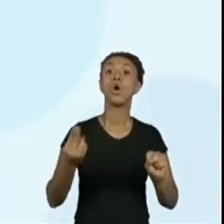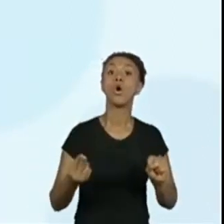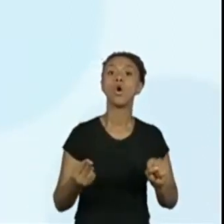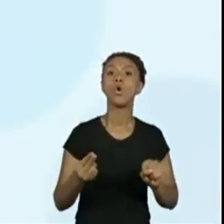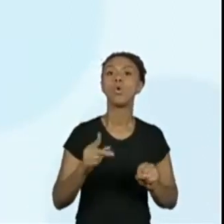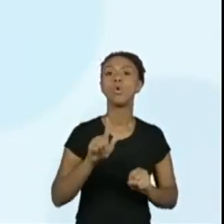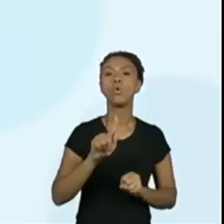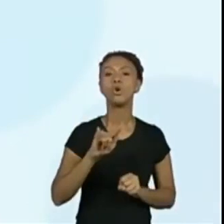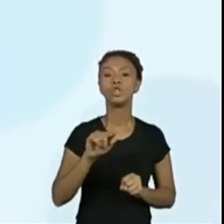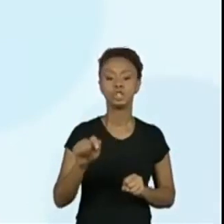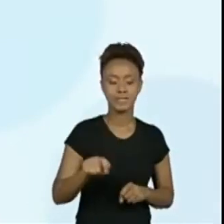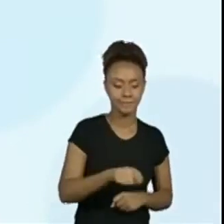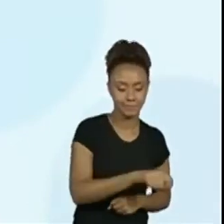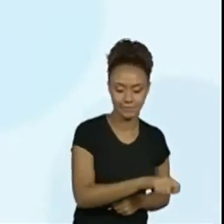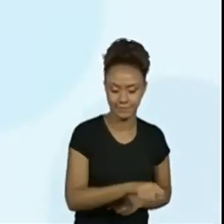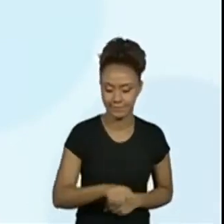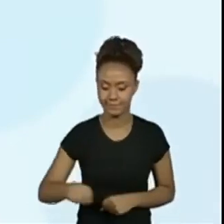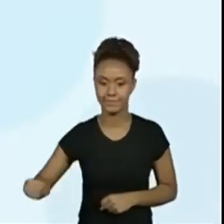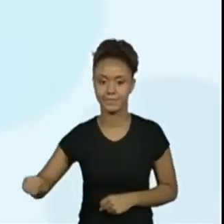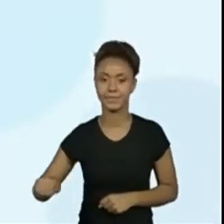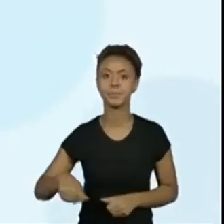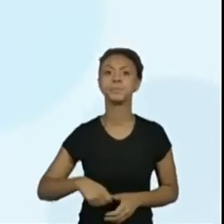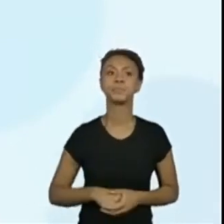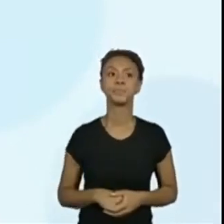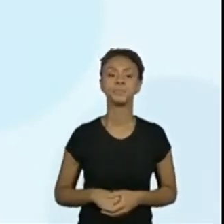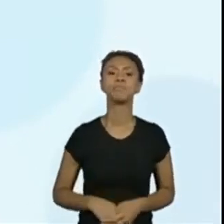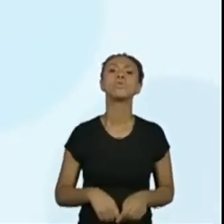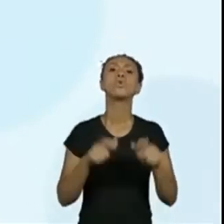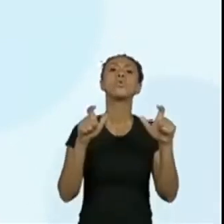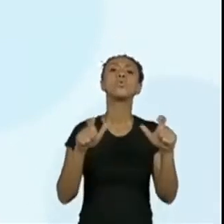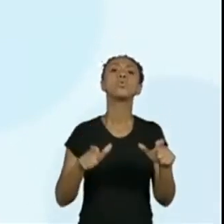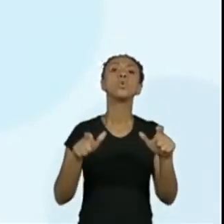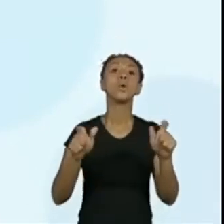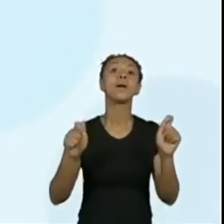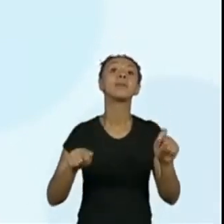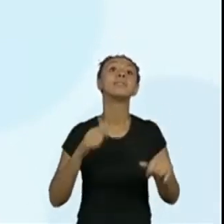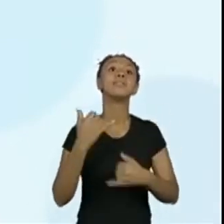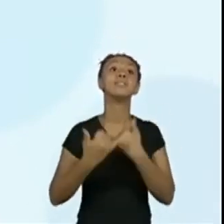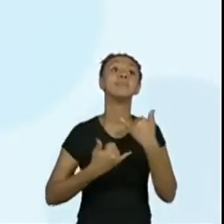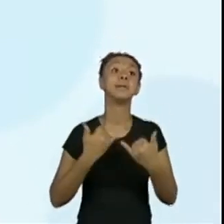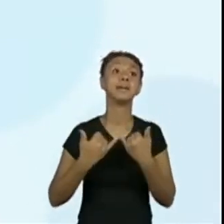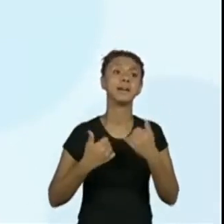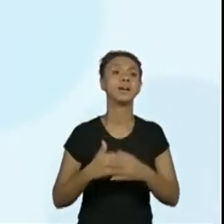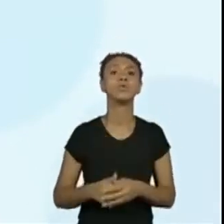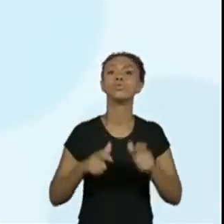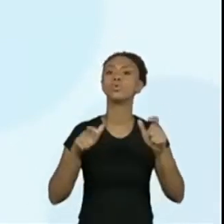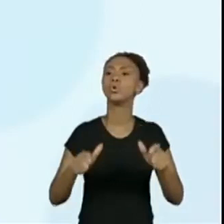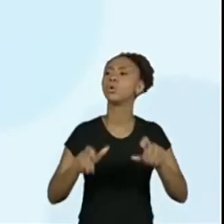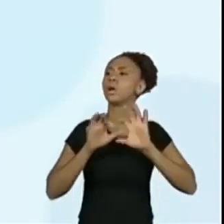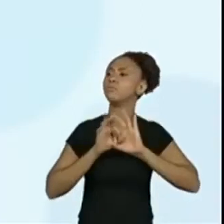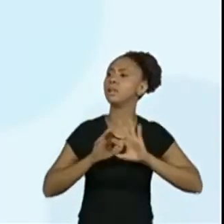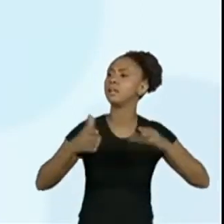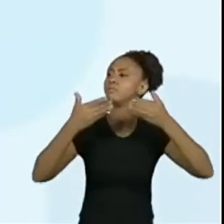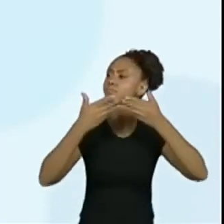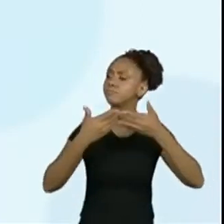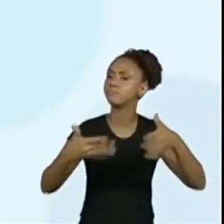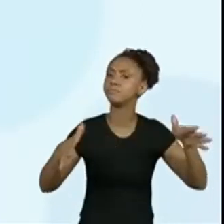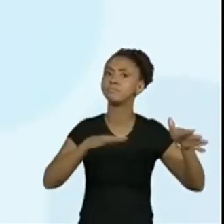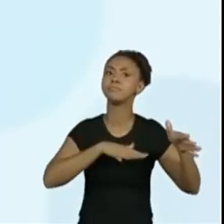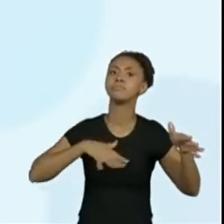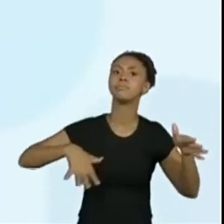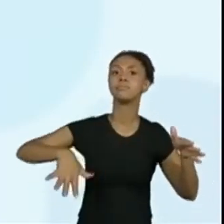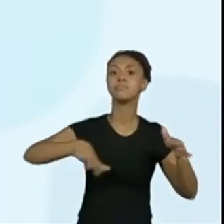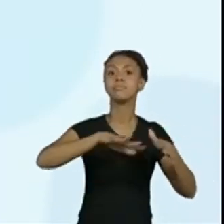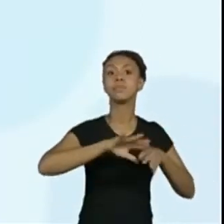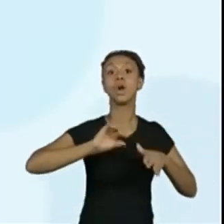o espaço. Local adequado para brincar de queimada, espaço livre ou